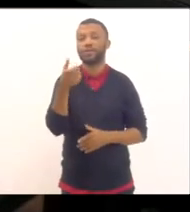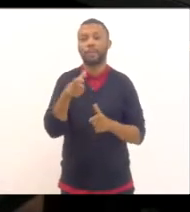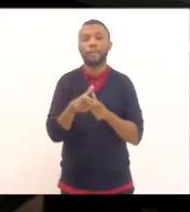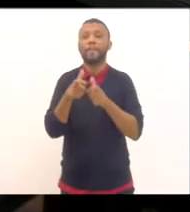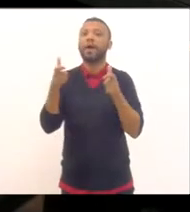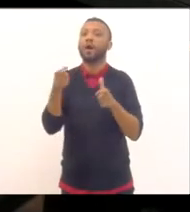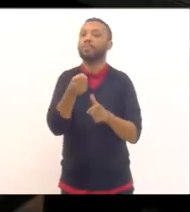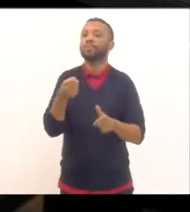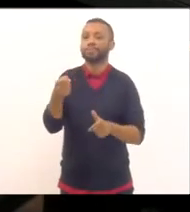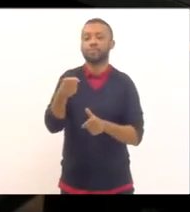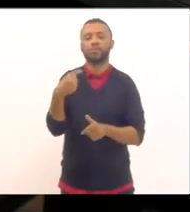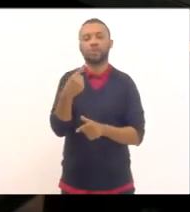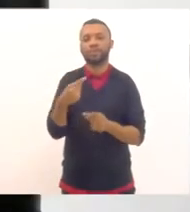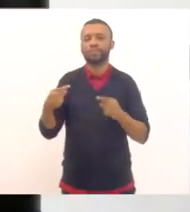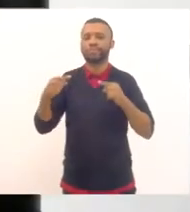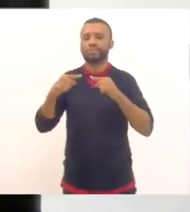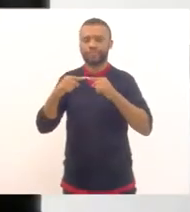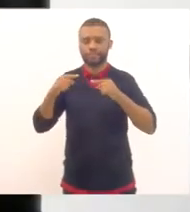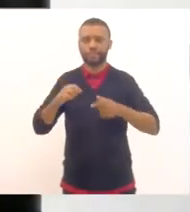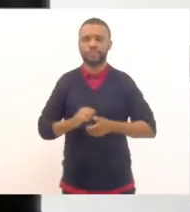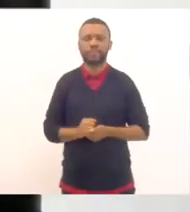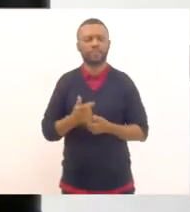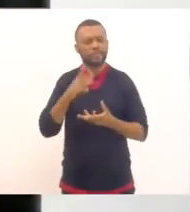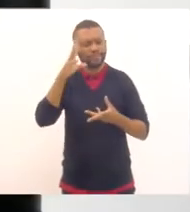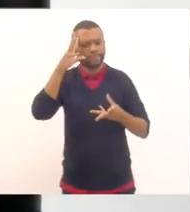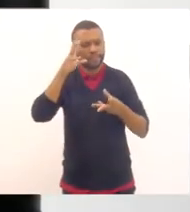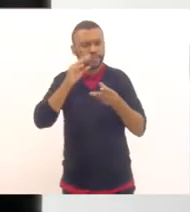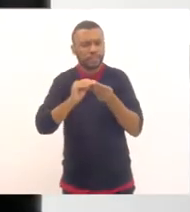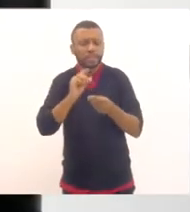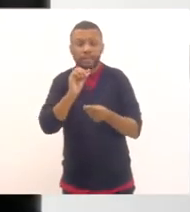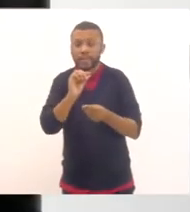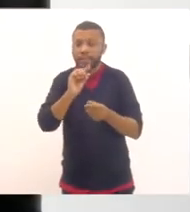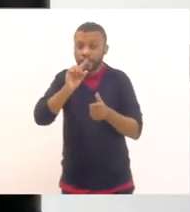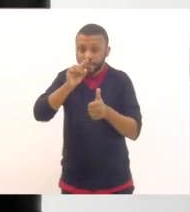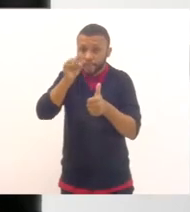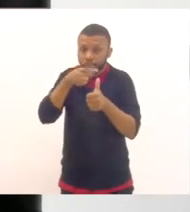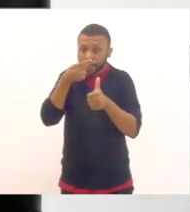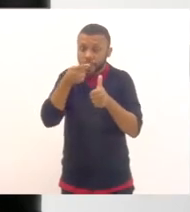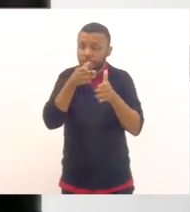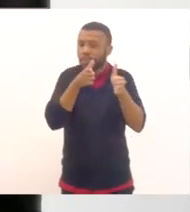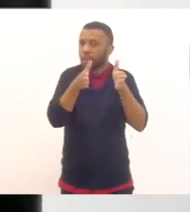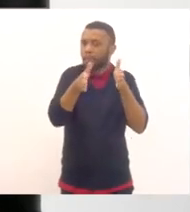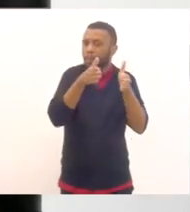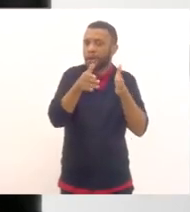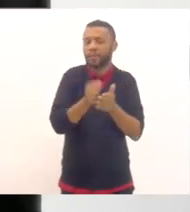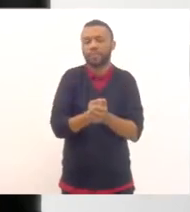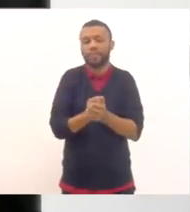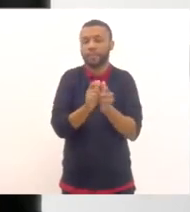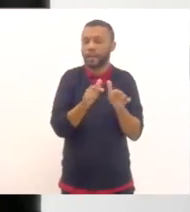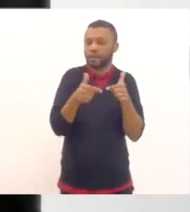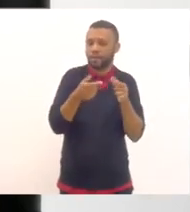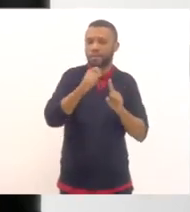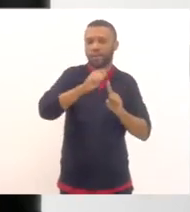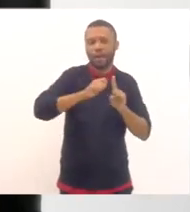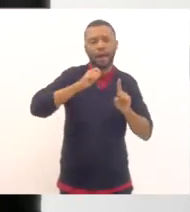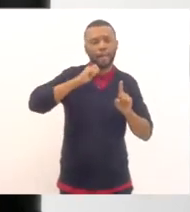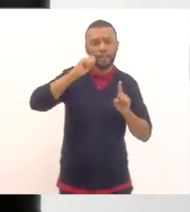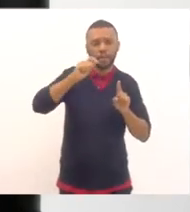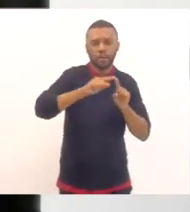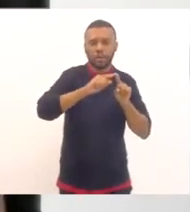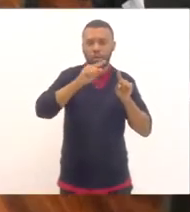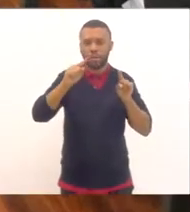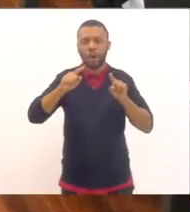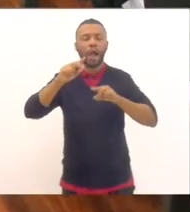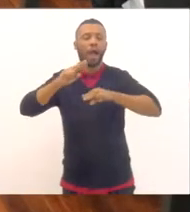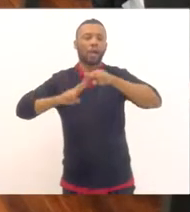que a gente coloca Tá bom eu tô entendendo que digamos né nesse primeiro ciclo operação durou de Abril a junho de 2022 não é isso